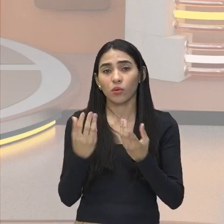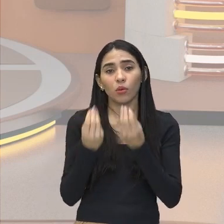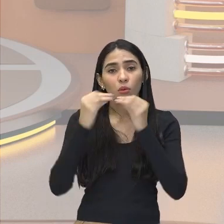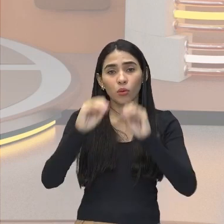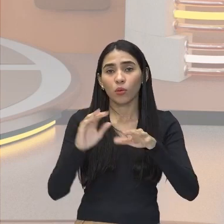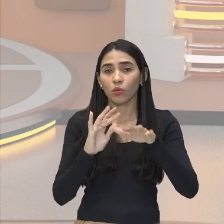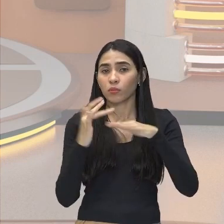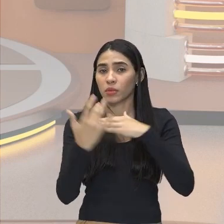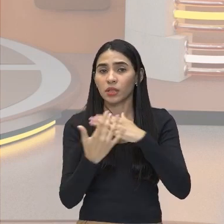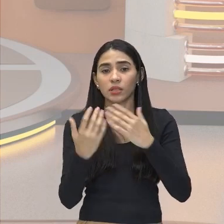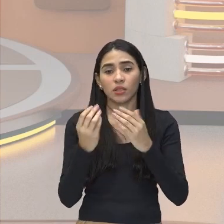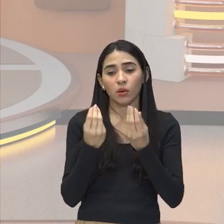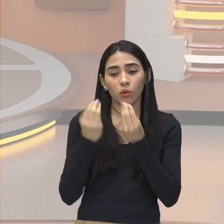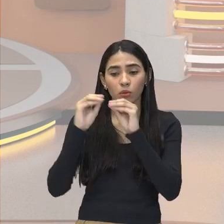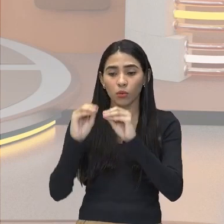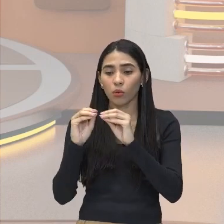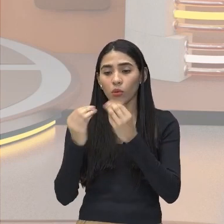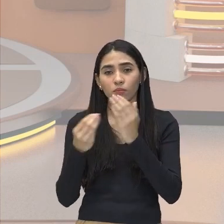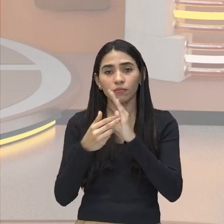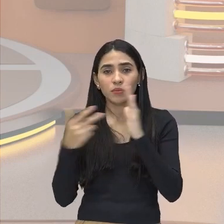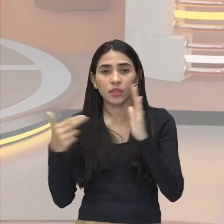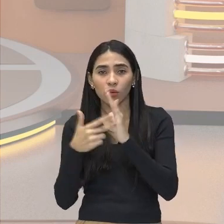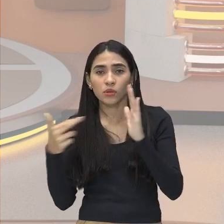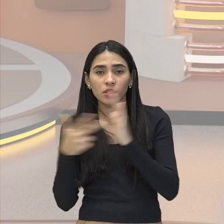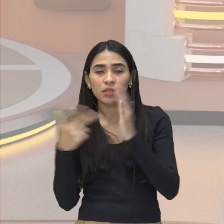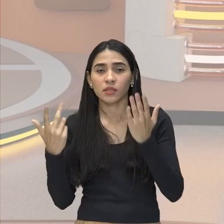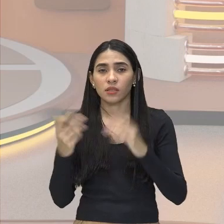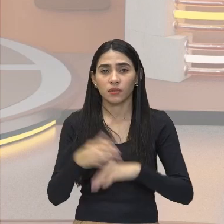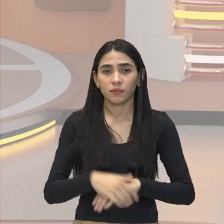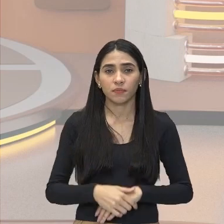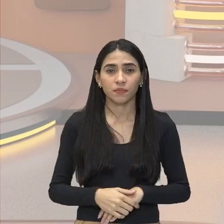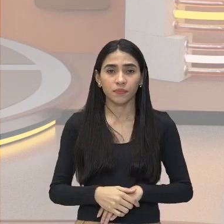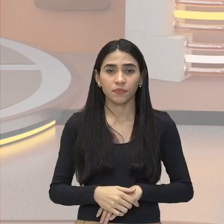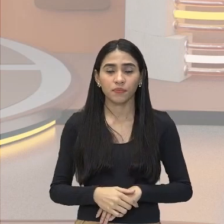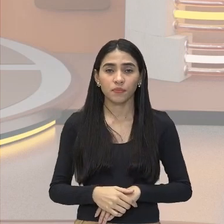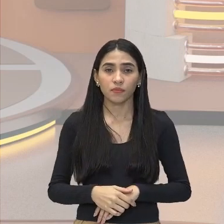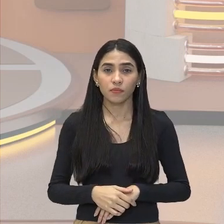nas mídias, olha, eu repetindo de novo, né? Colocou